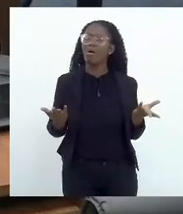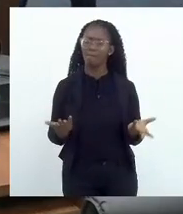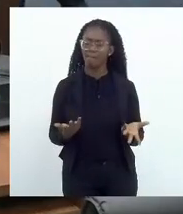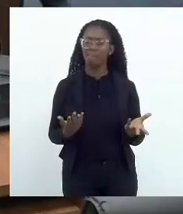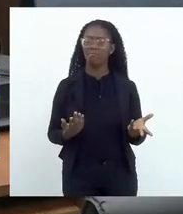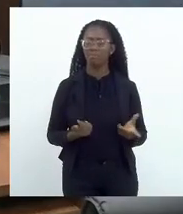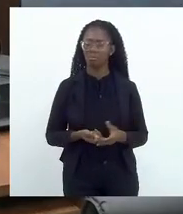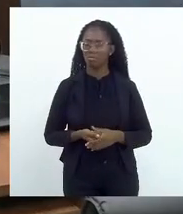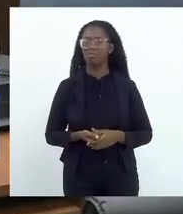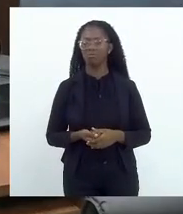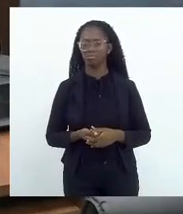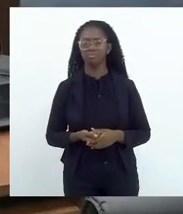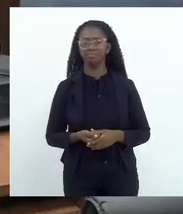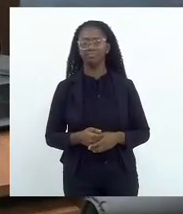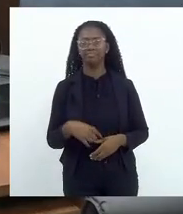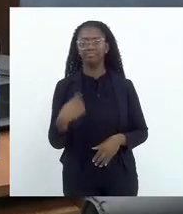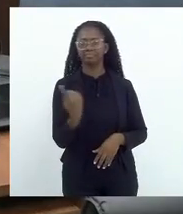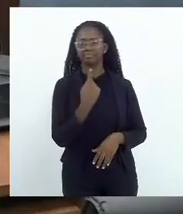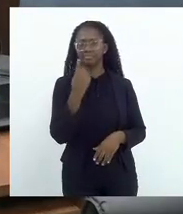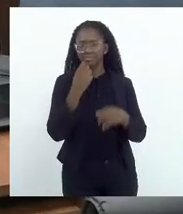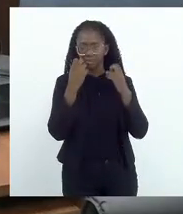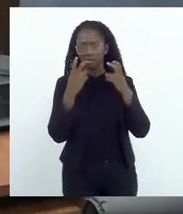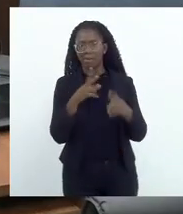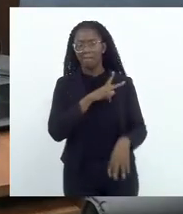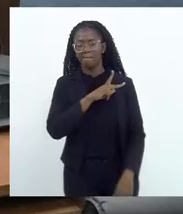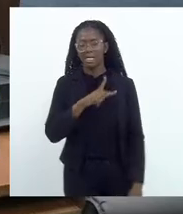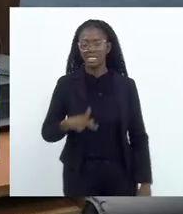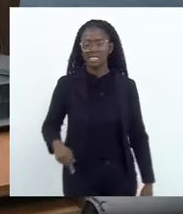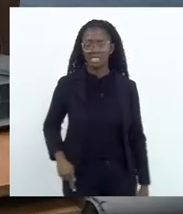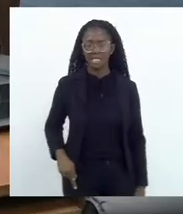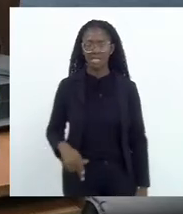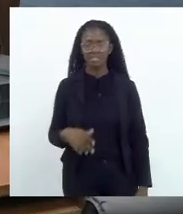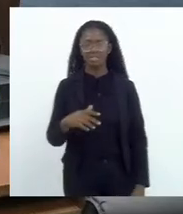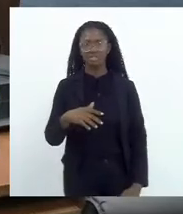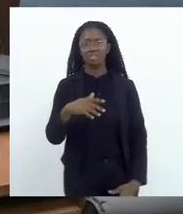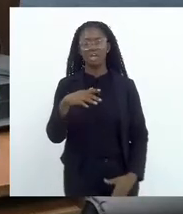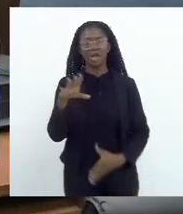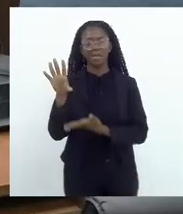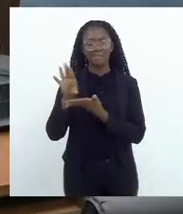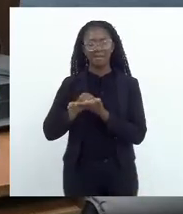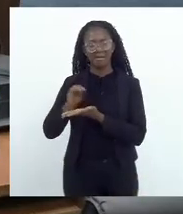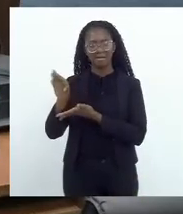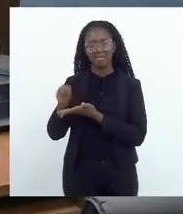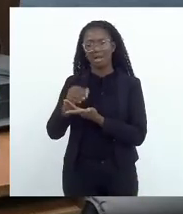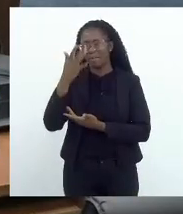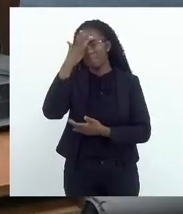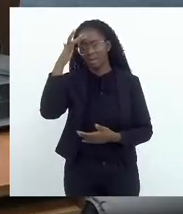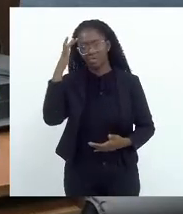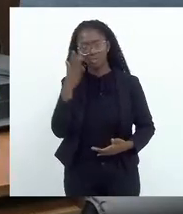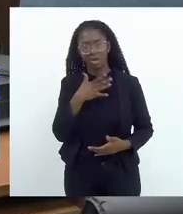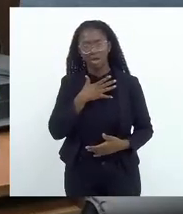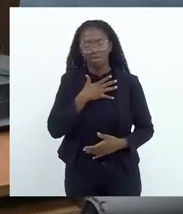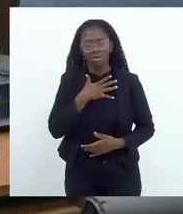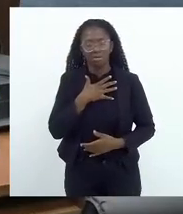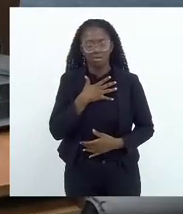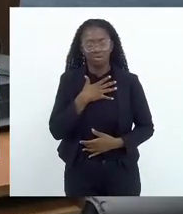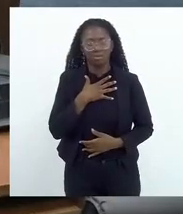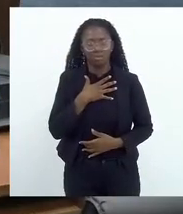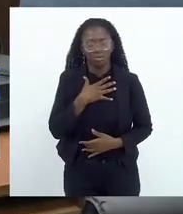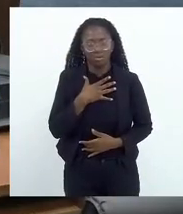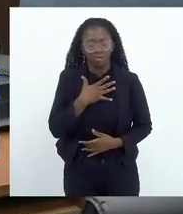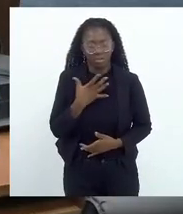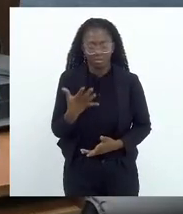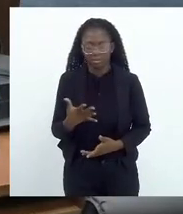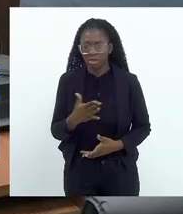de nós vermos o próprio presidente da República imitando pessoas, sufocando nos hospitais,